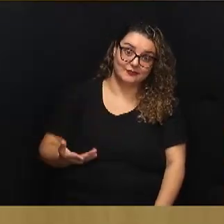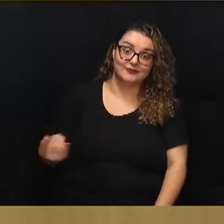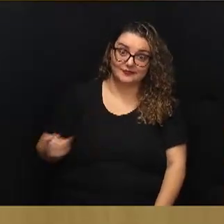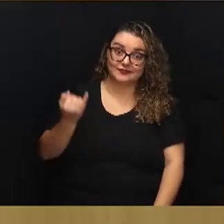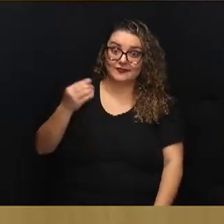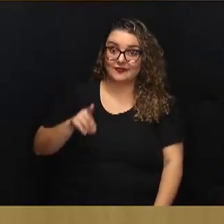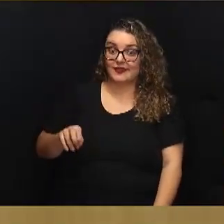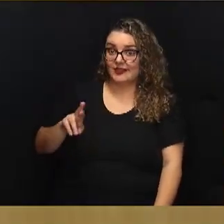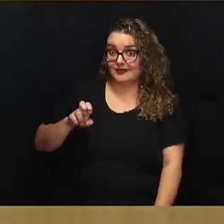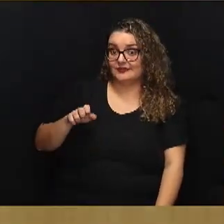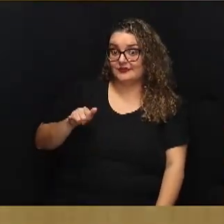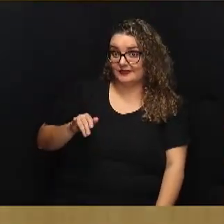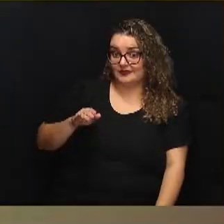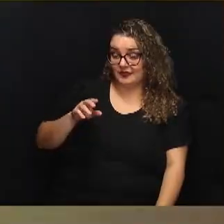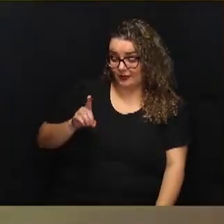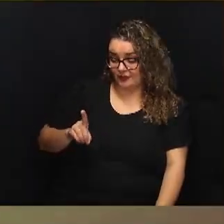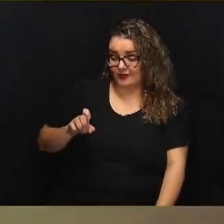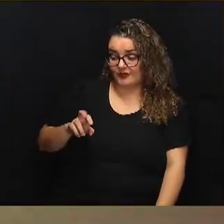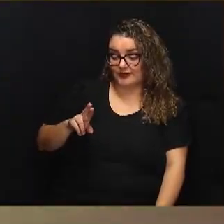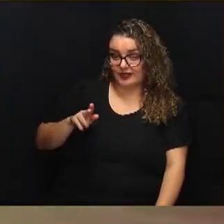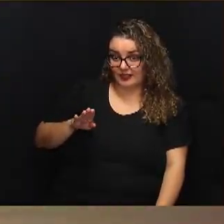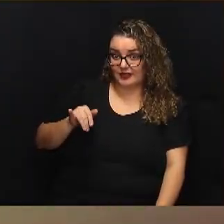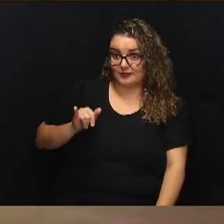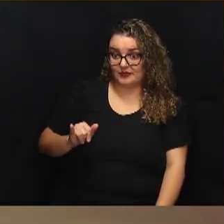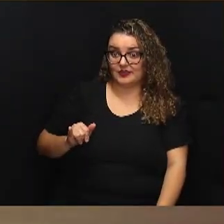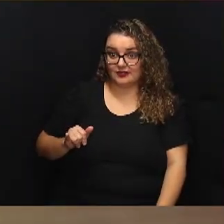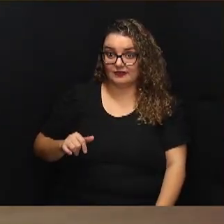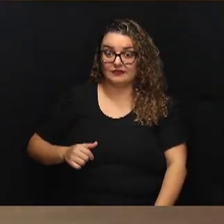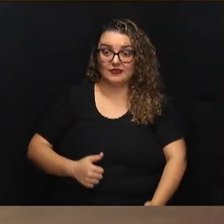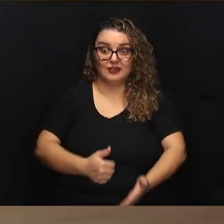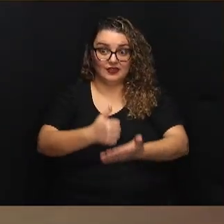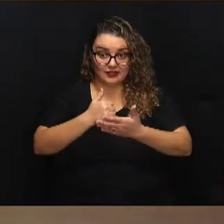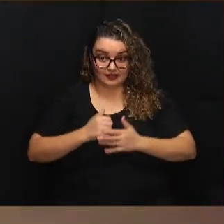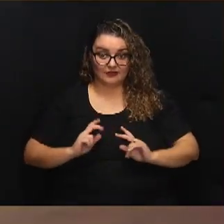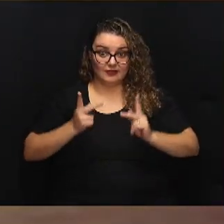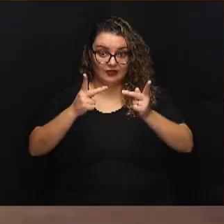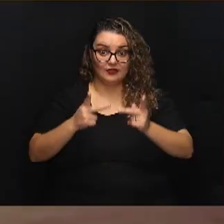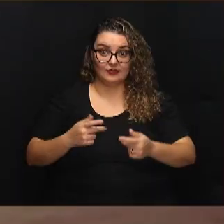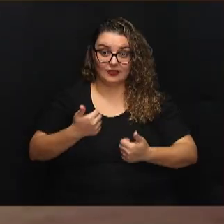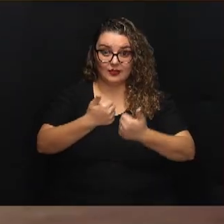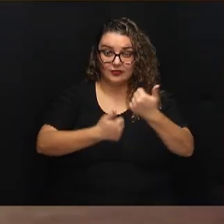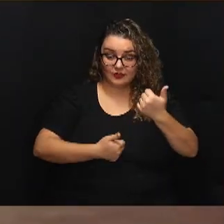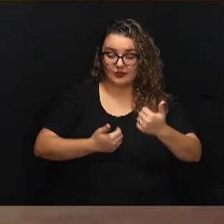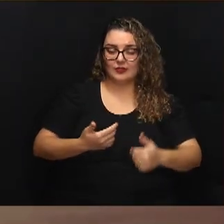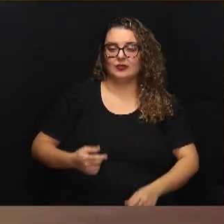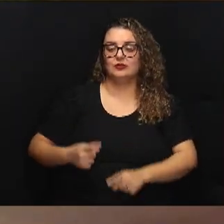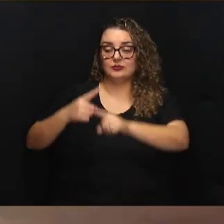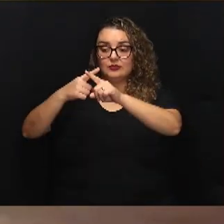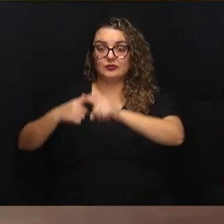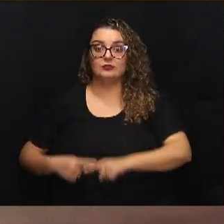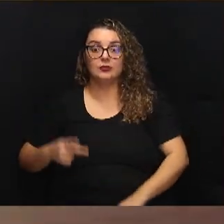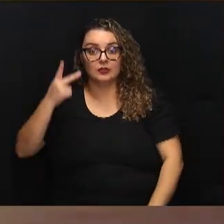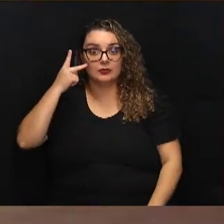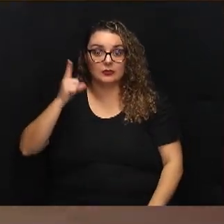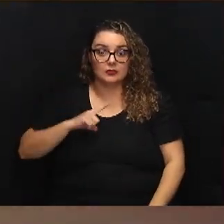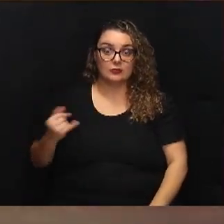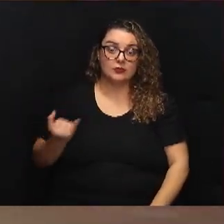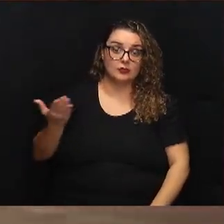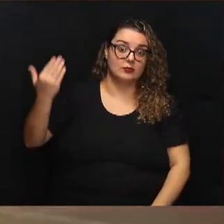derby que foi título. Nós ganhamos um título num derby. Na época o Campeonato Paulista tinha uma importância muito grande.